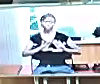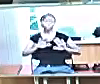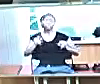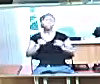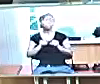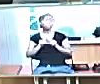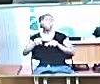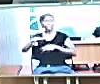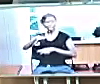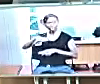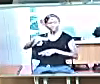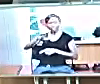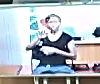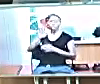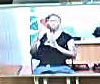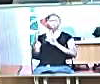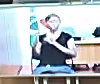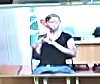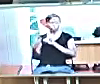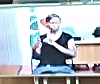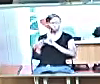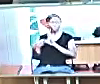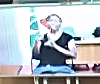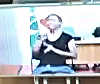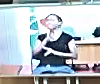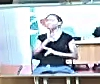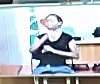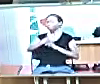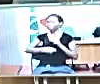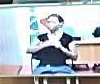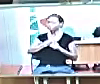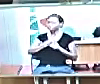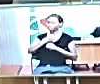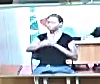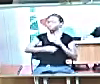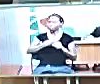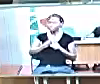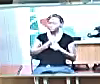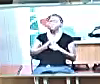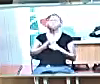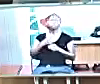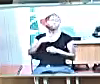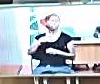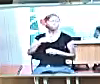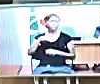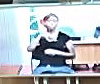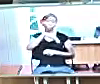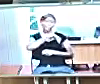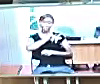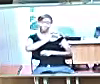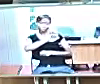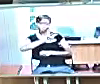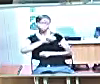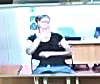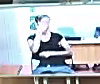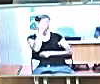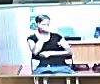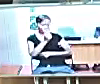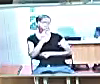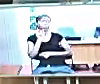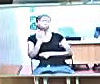nós temos ano a ano se afirmando miguel sabe disso né já